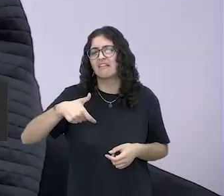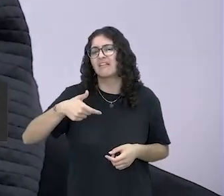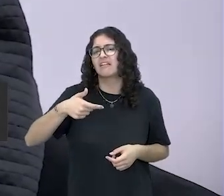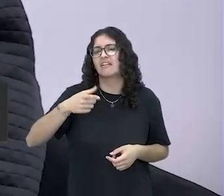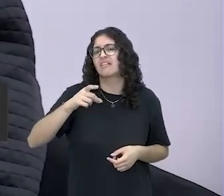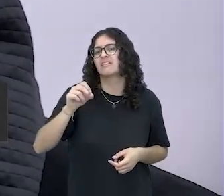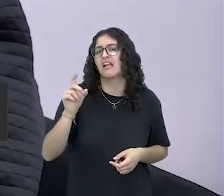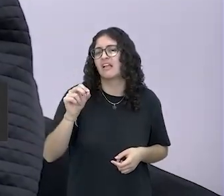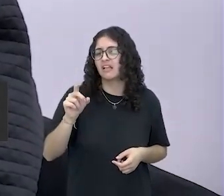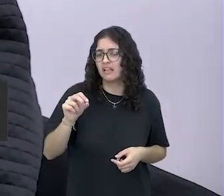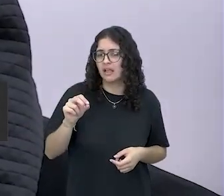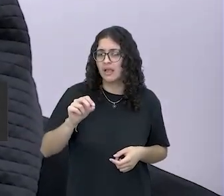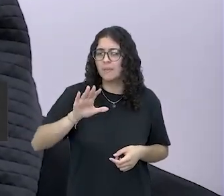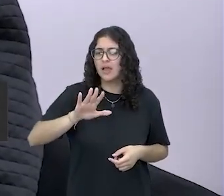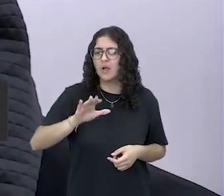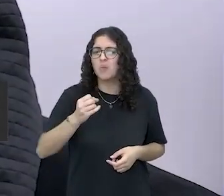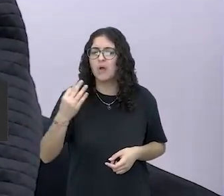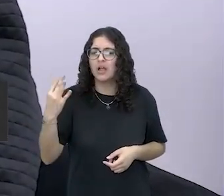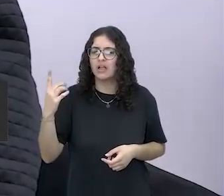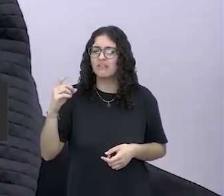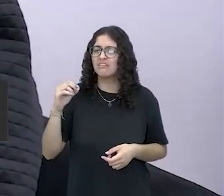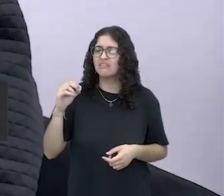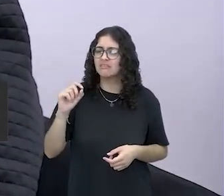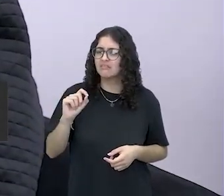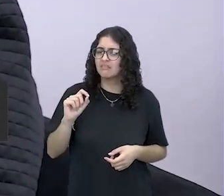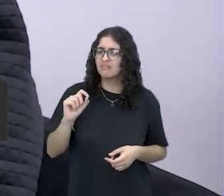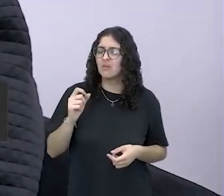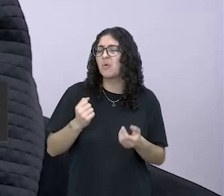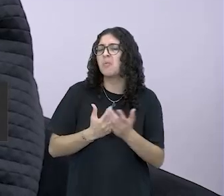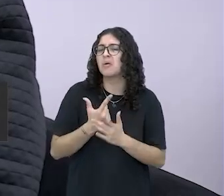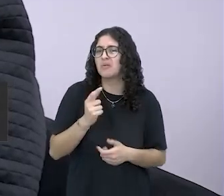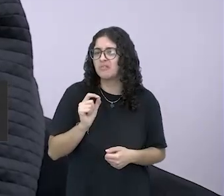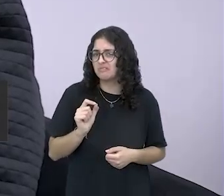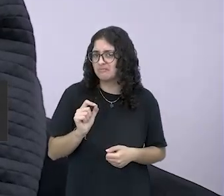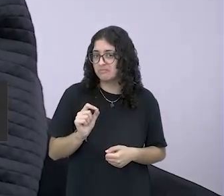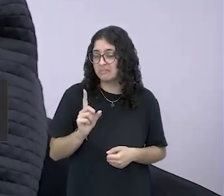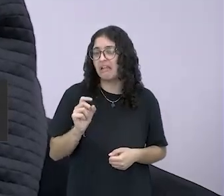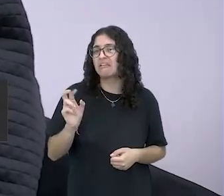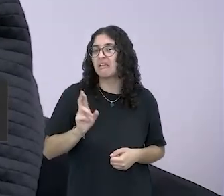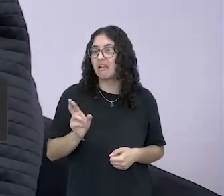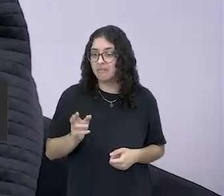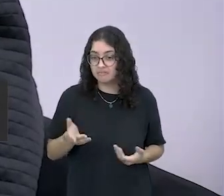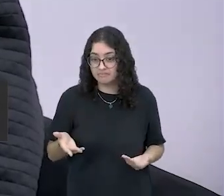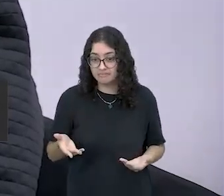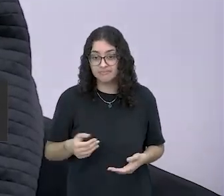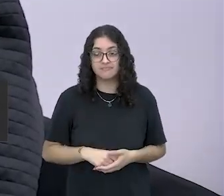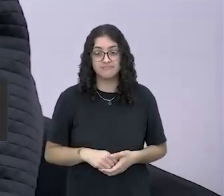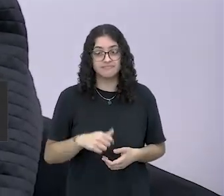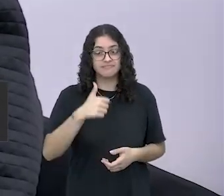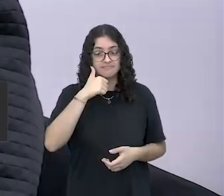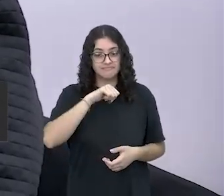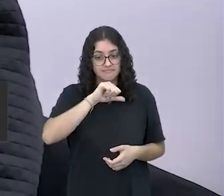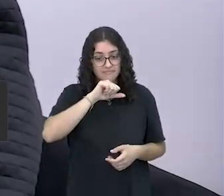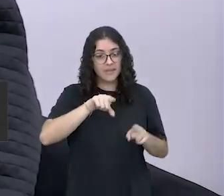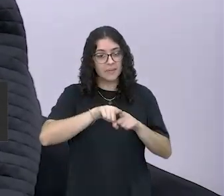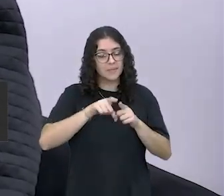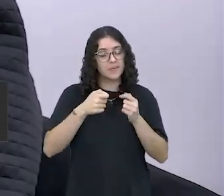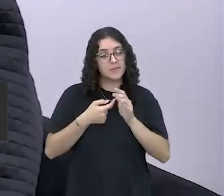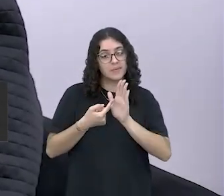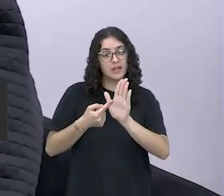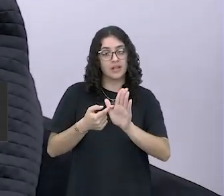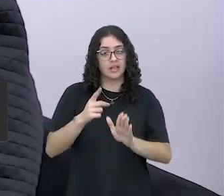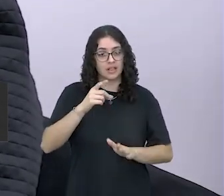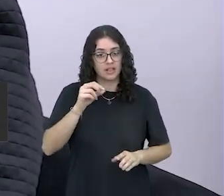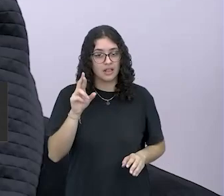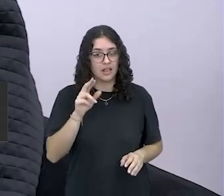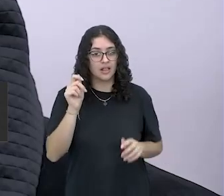é 10, é 10. Mas quanto é 10? O que é 10? Dá para comprar o quê? Então, assim, que a mãe depois mostre também, olha, 10